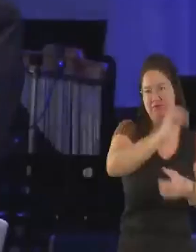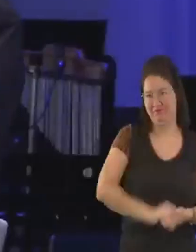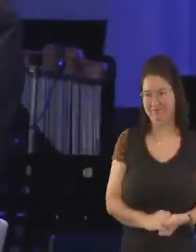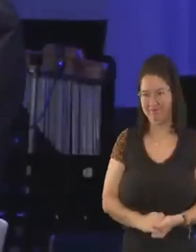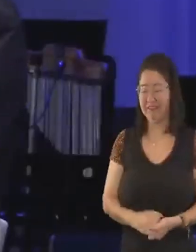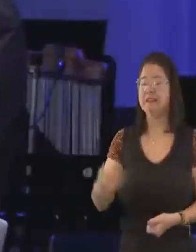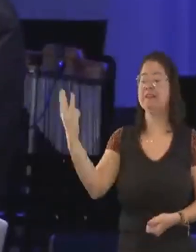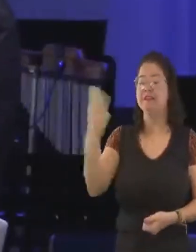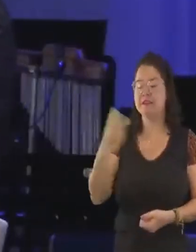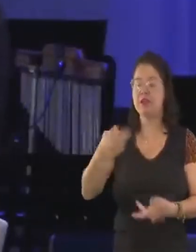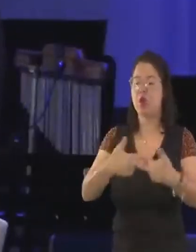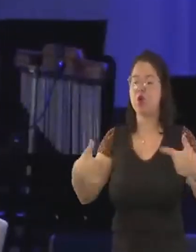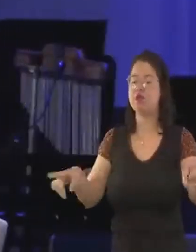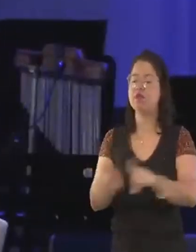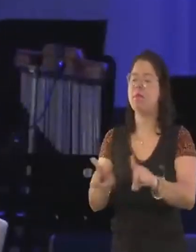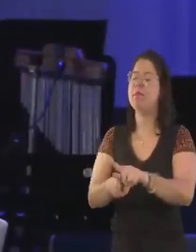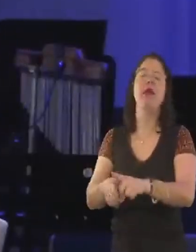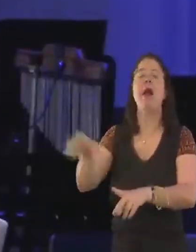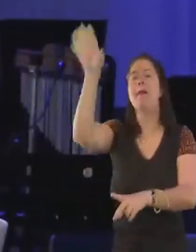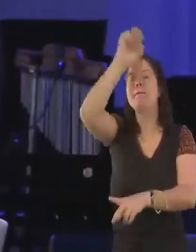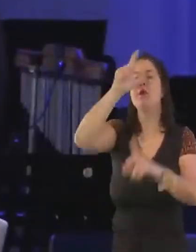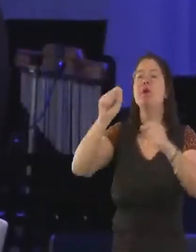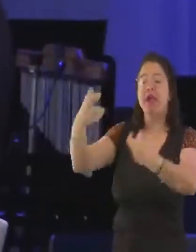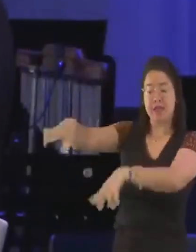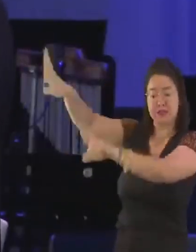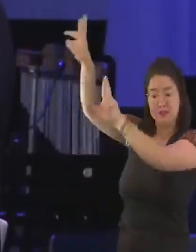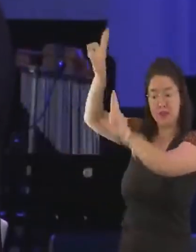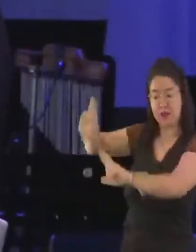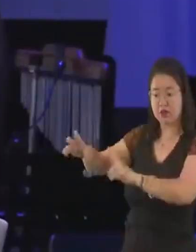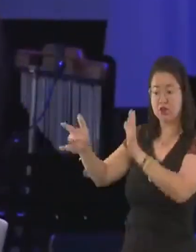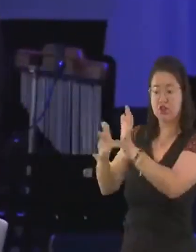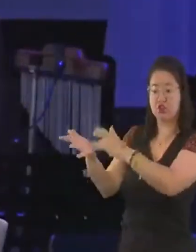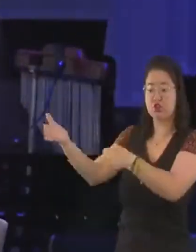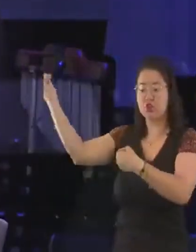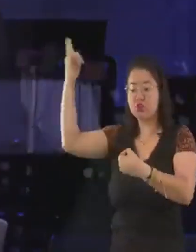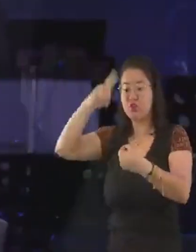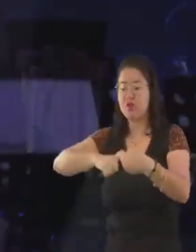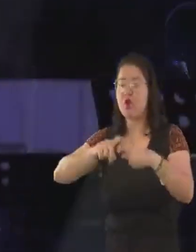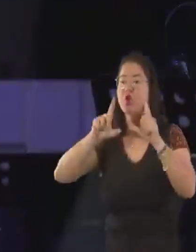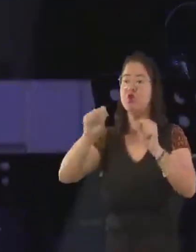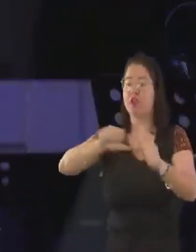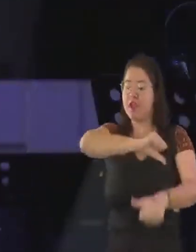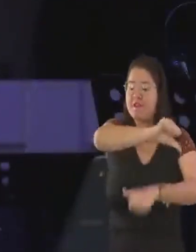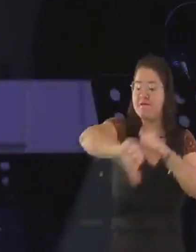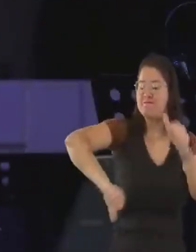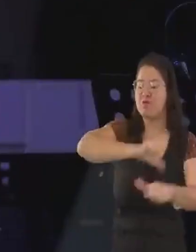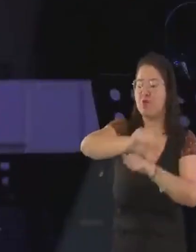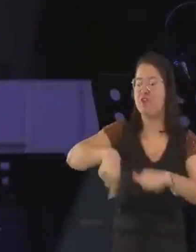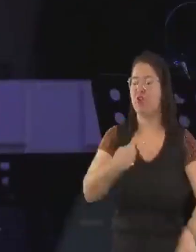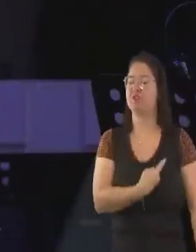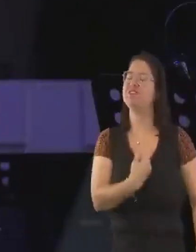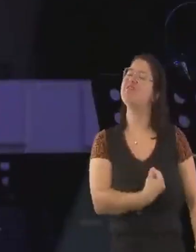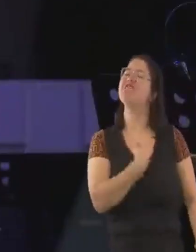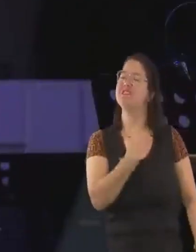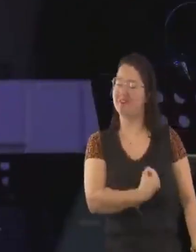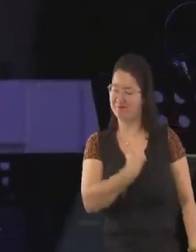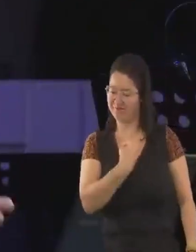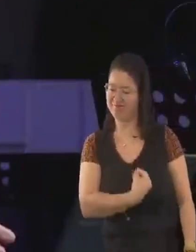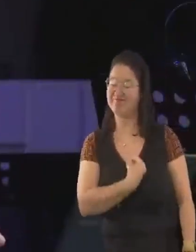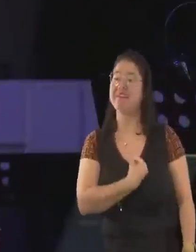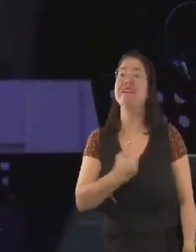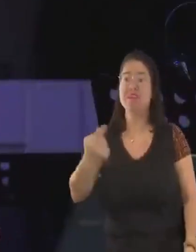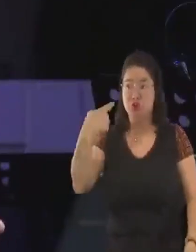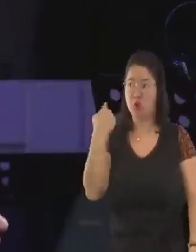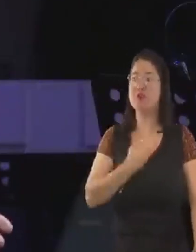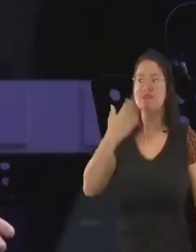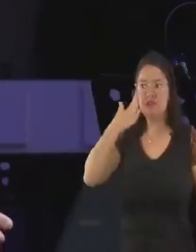texto ainda, que a esperança da volta de Jesus transforma a nossa vida. Saber que